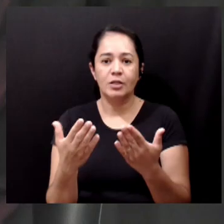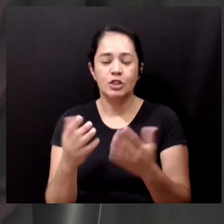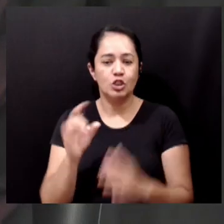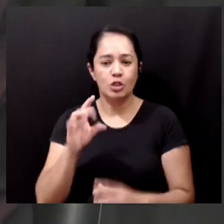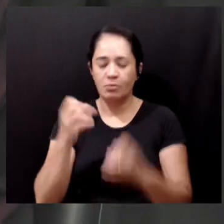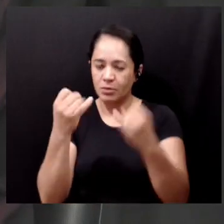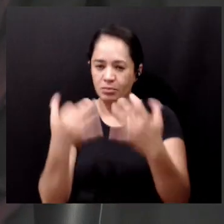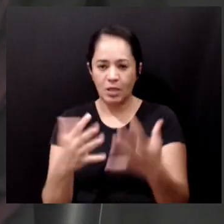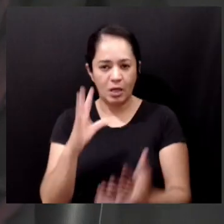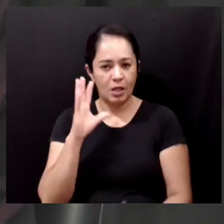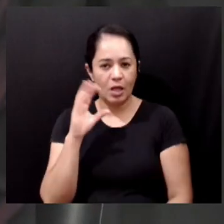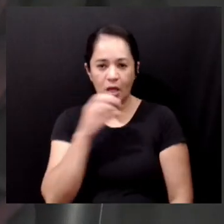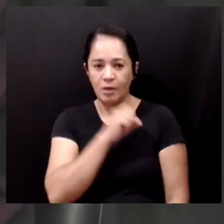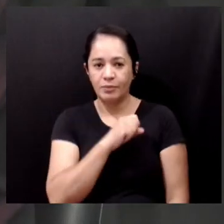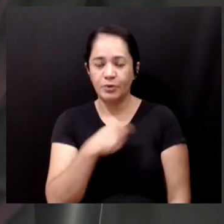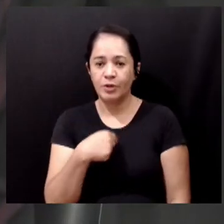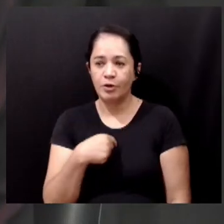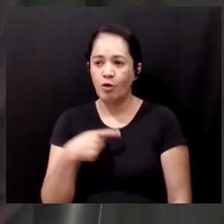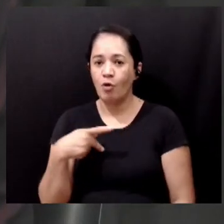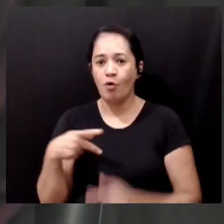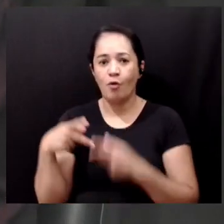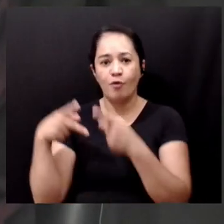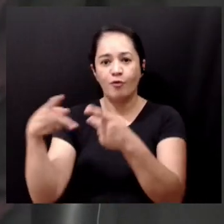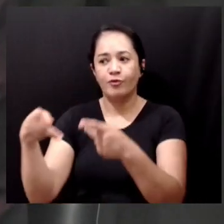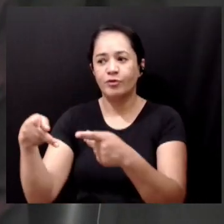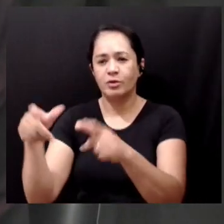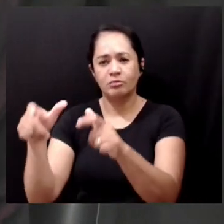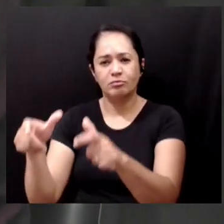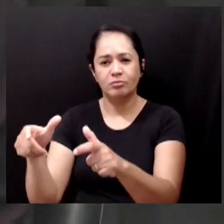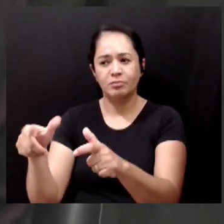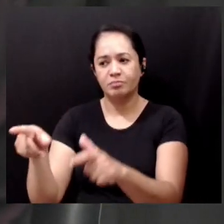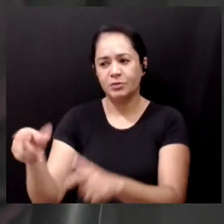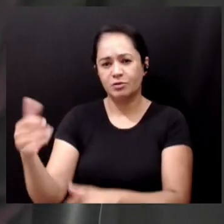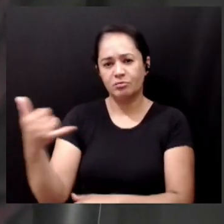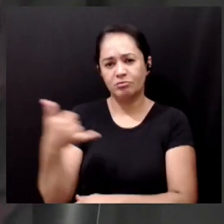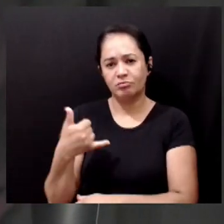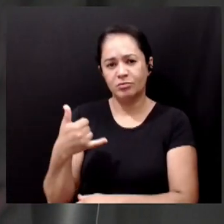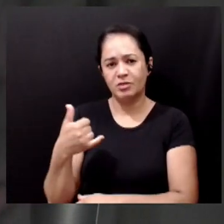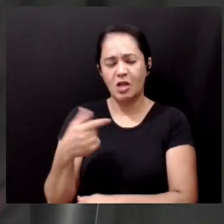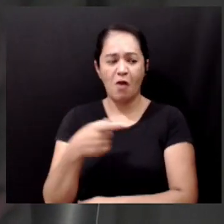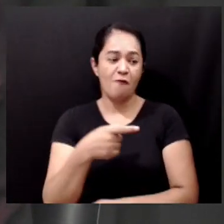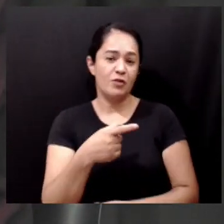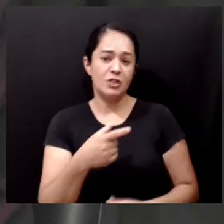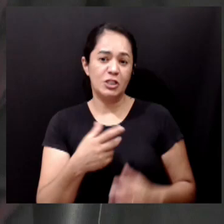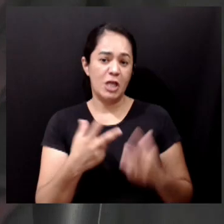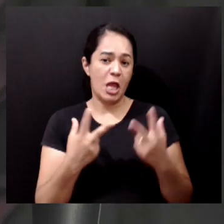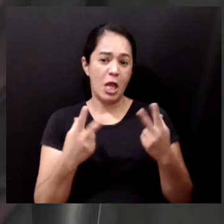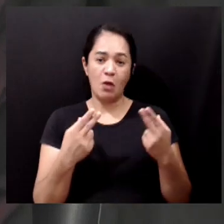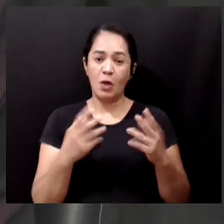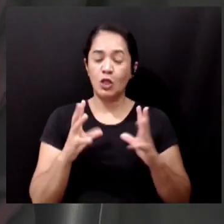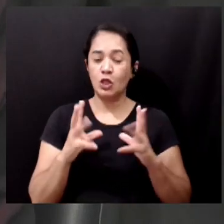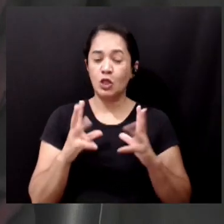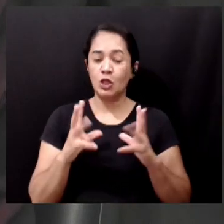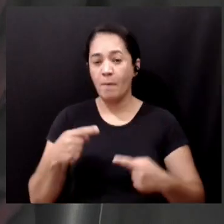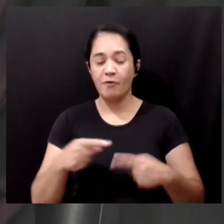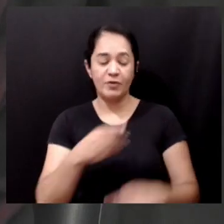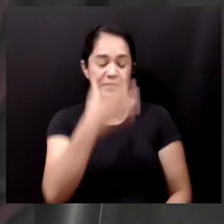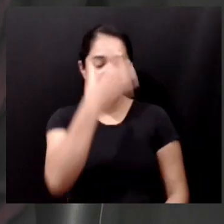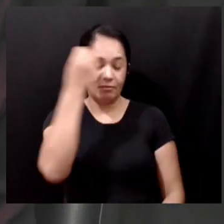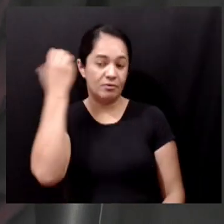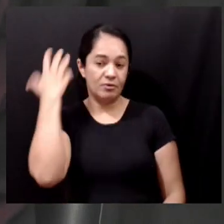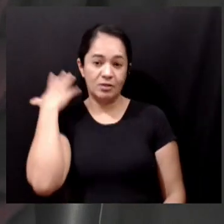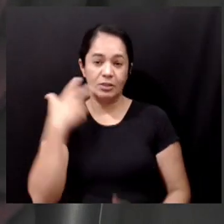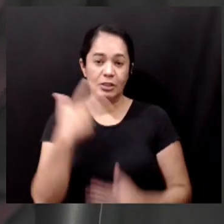eu tive num lugar e a pessoa falou assim para mim, mas você é como todos os políticos, você vai esquecer das coisas. E eu falei